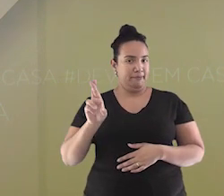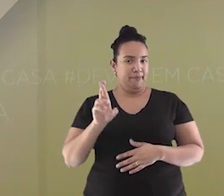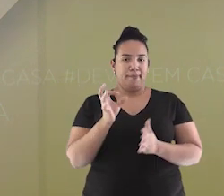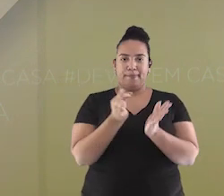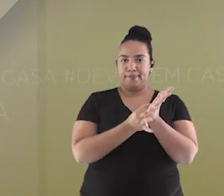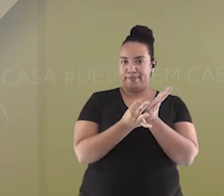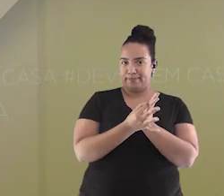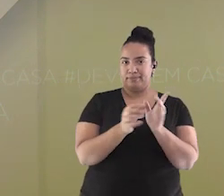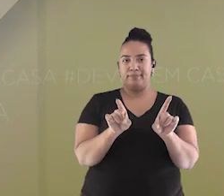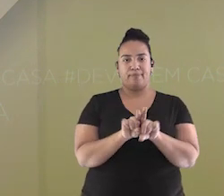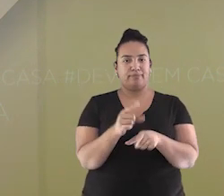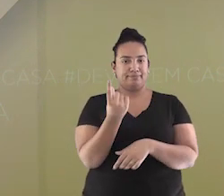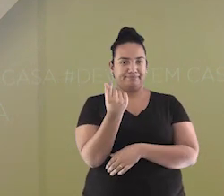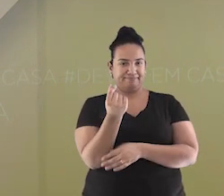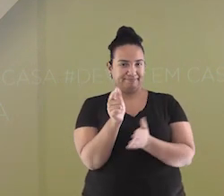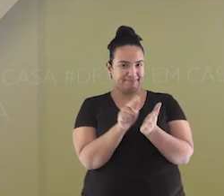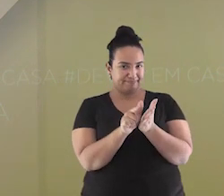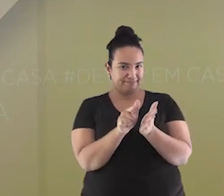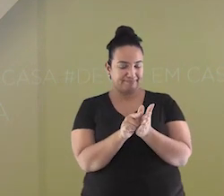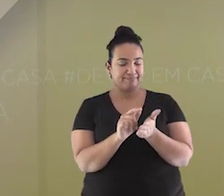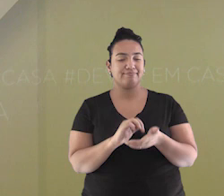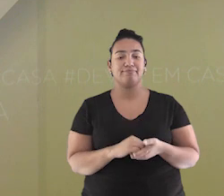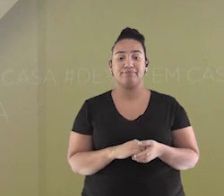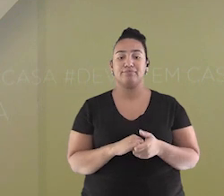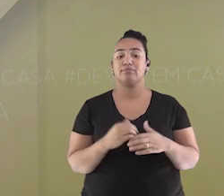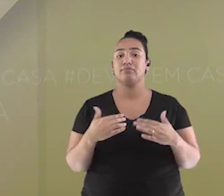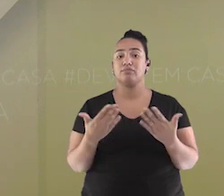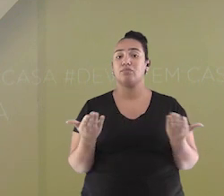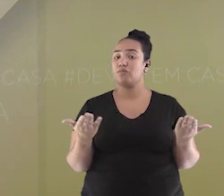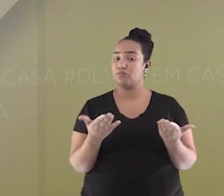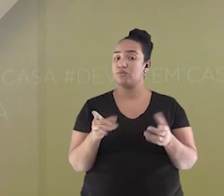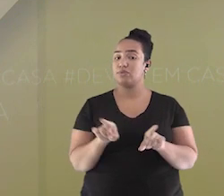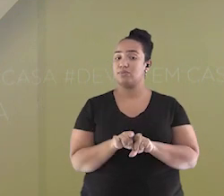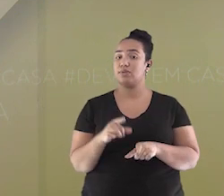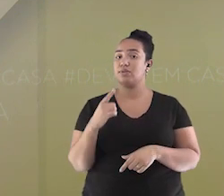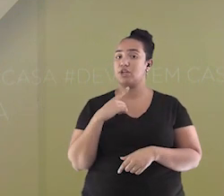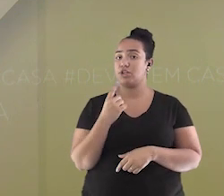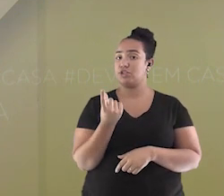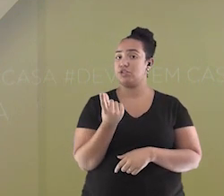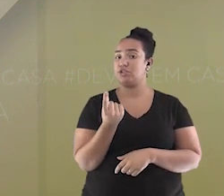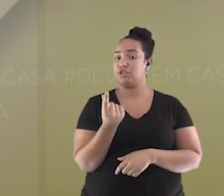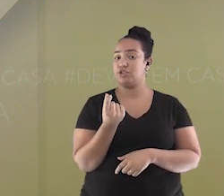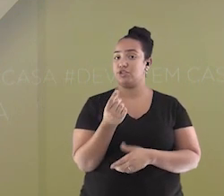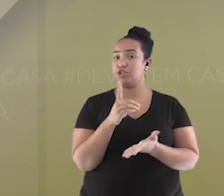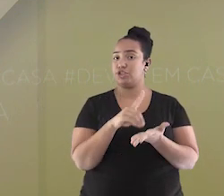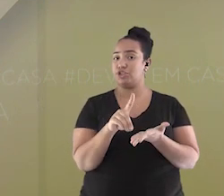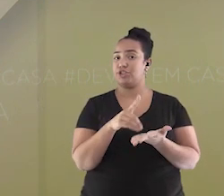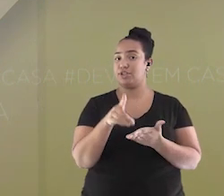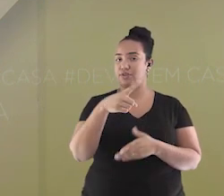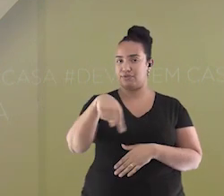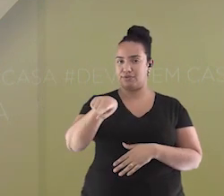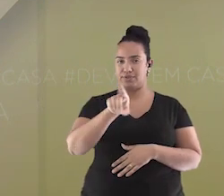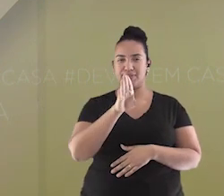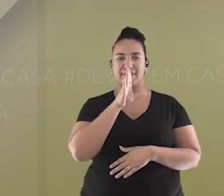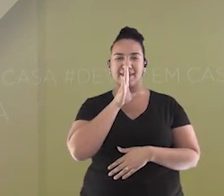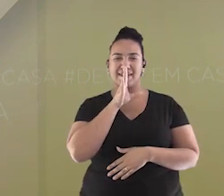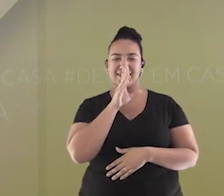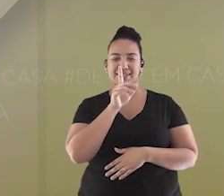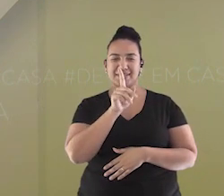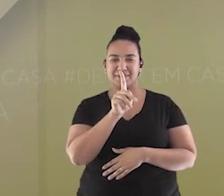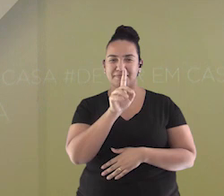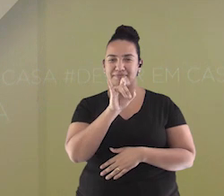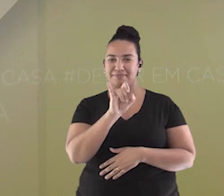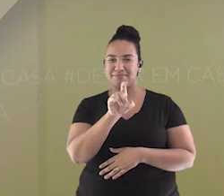Tanto em moeda como dinheiro no papel. E hoje nós também temos o dinheiro digital, né, gente? Quem aí já ouviu falar